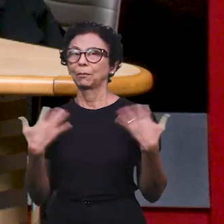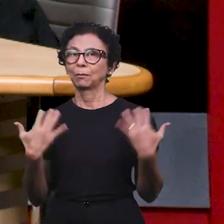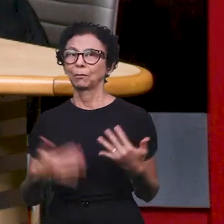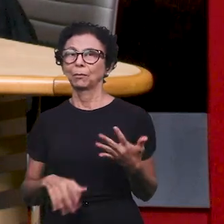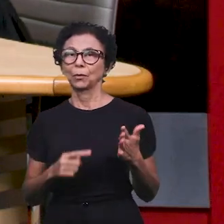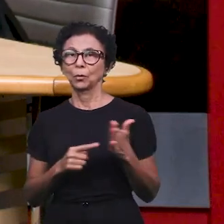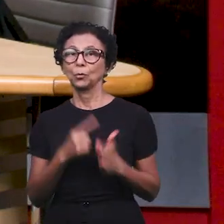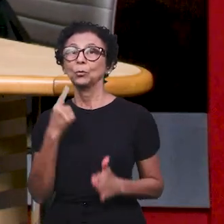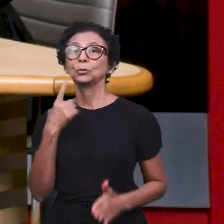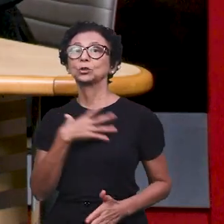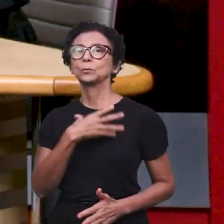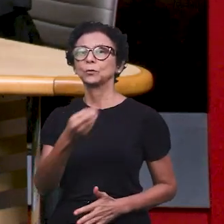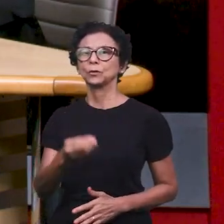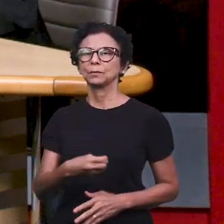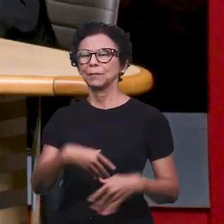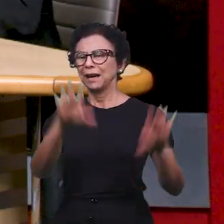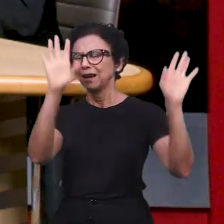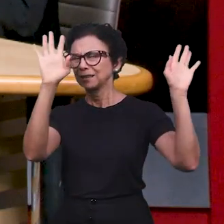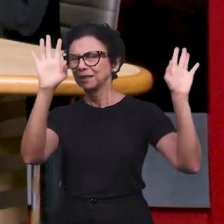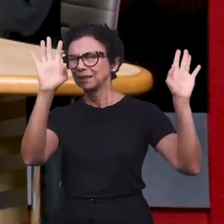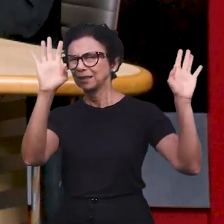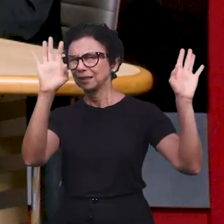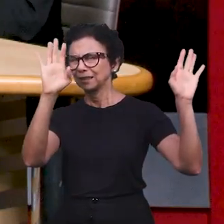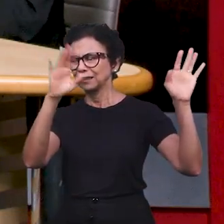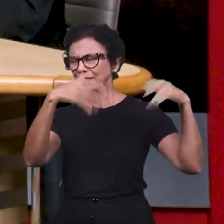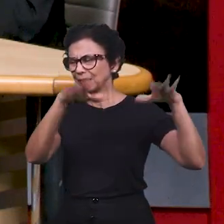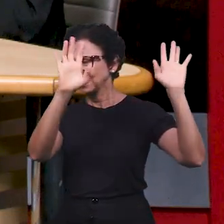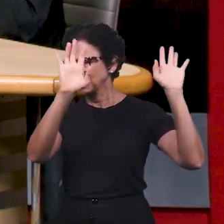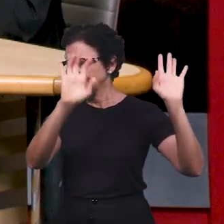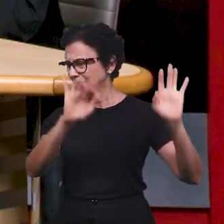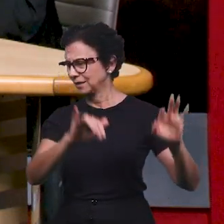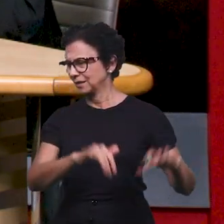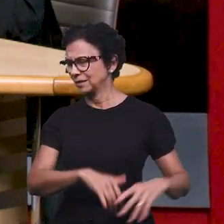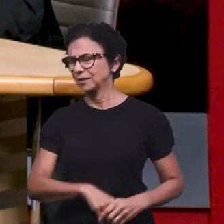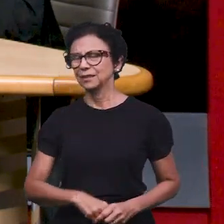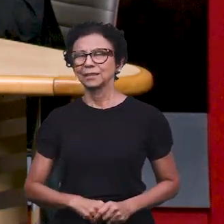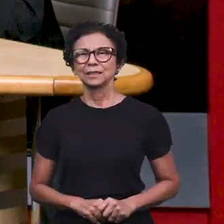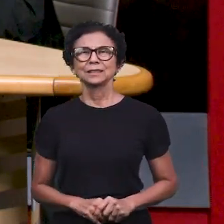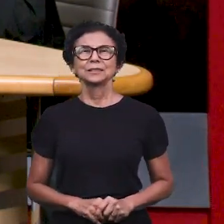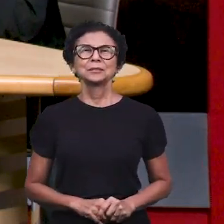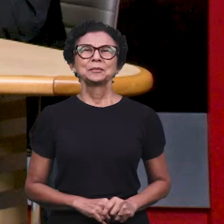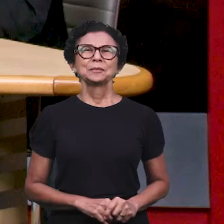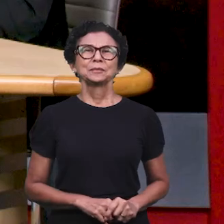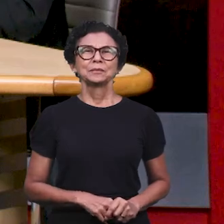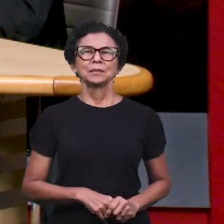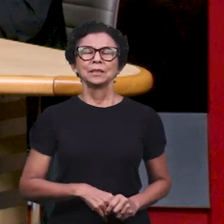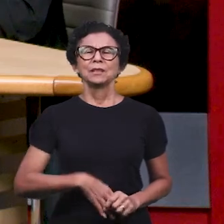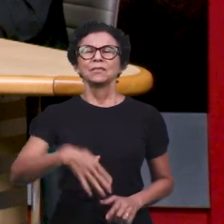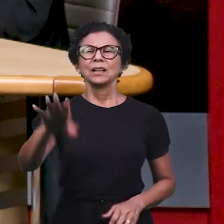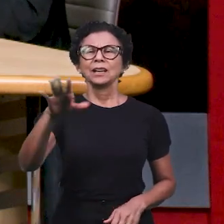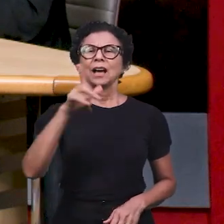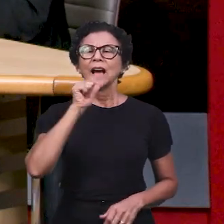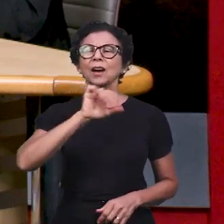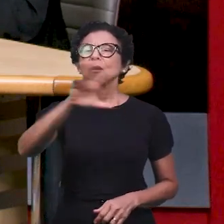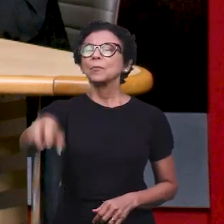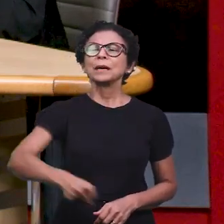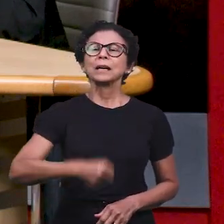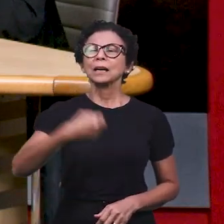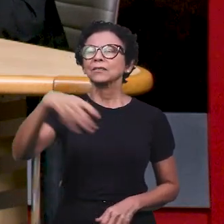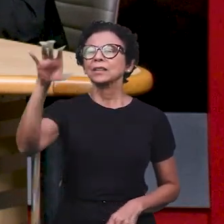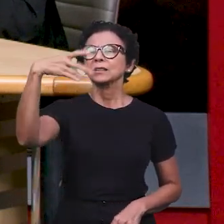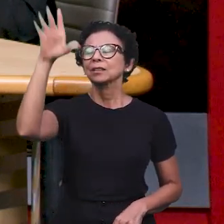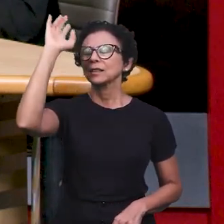quieto, sai daqui, vai pegar. O que o mais novo faz em casa, né, Renato? Vai buscar, é o